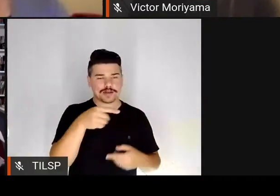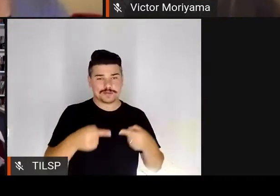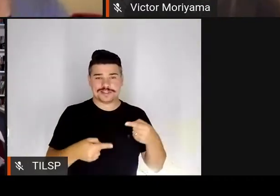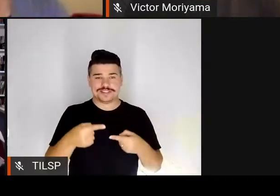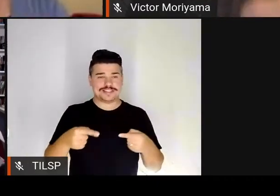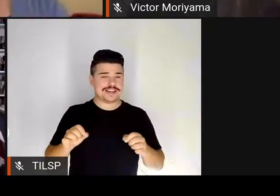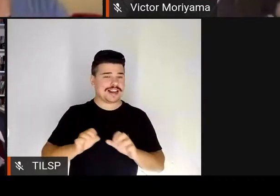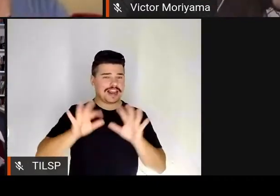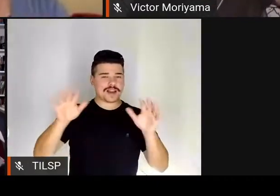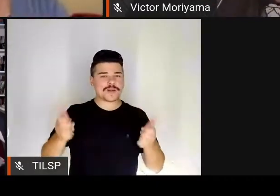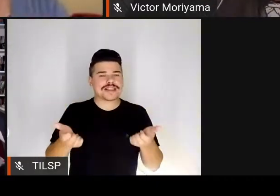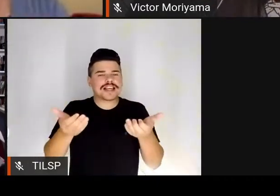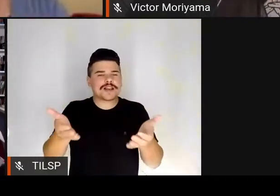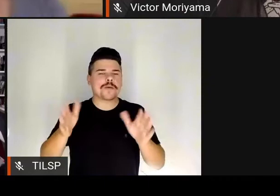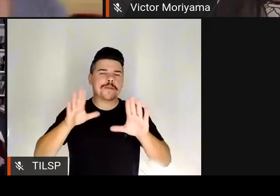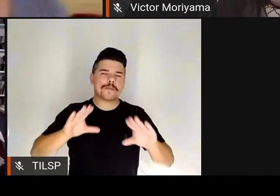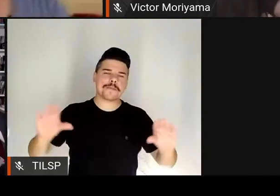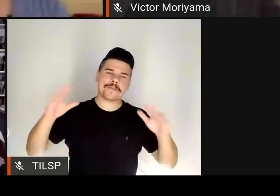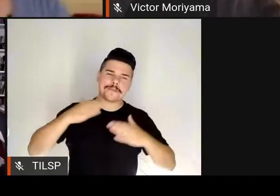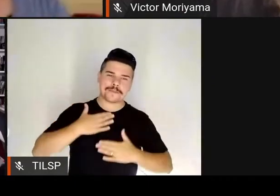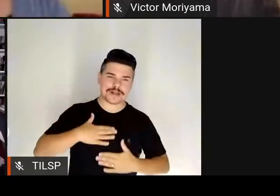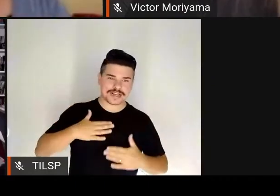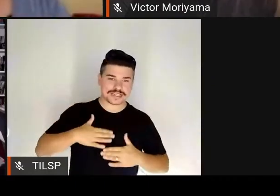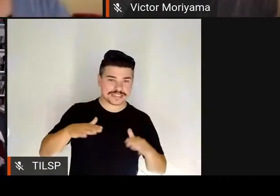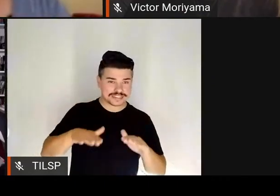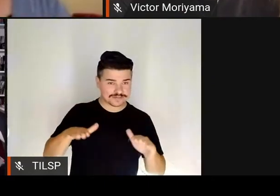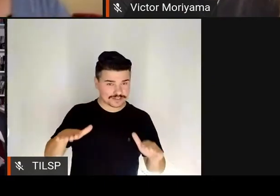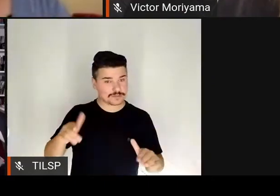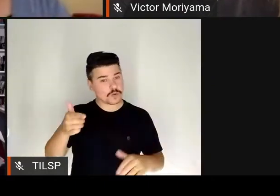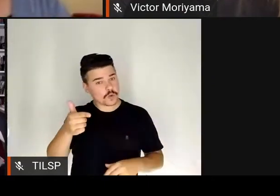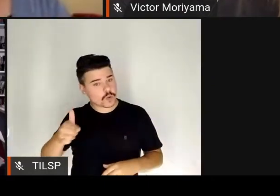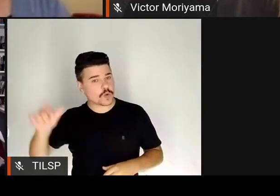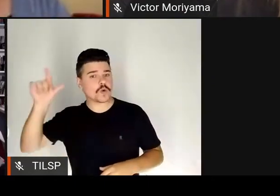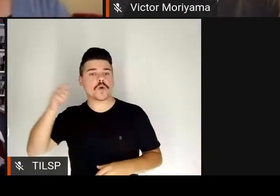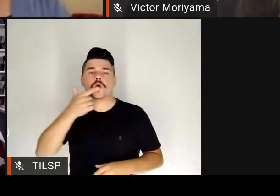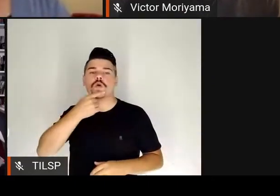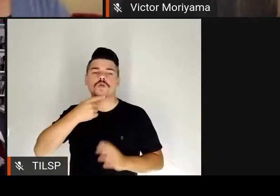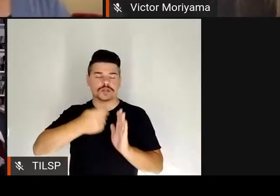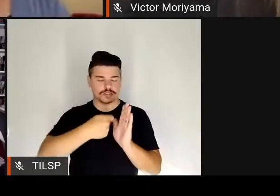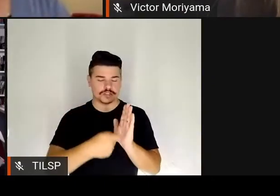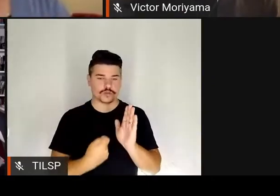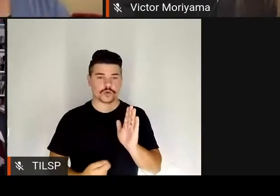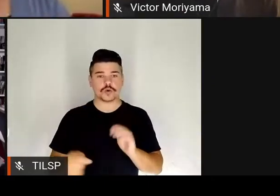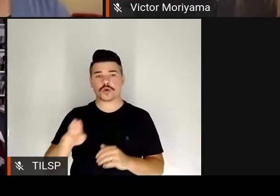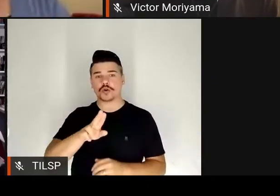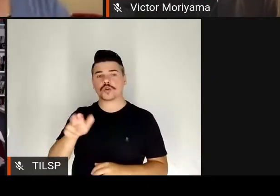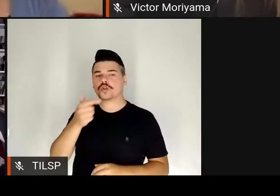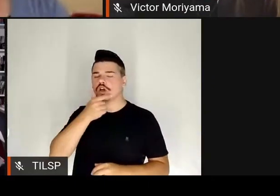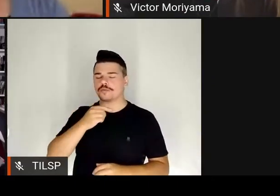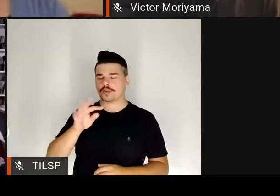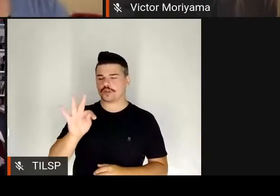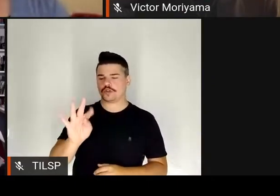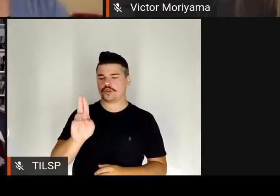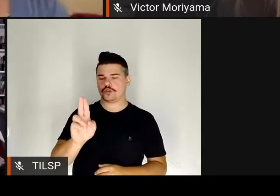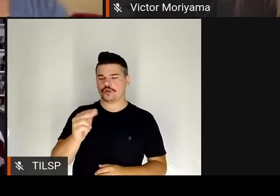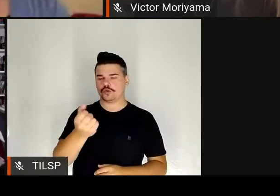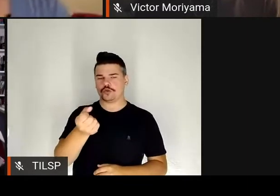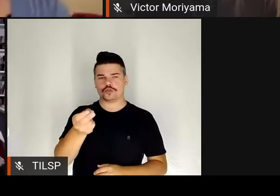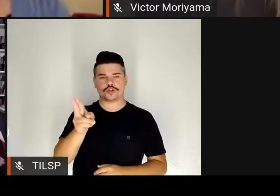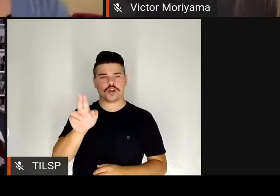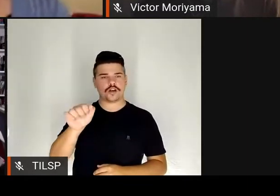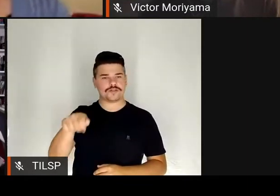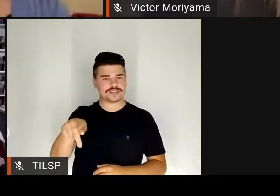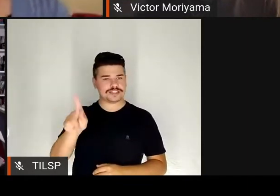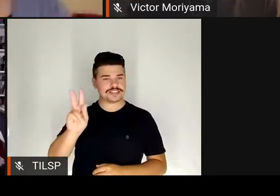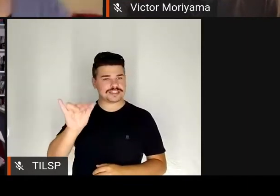pacifismo. E daí, um outro escritor, chamado Kurt Tucholsky, ele afirmou, quando ele foi